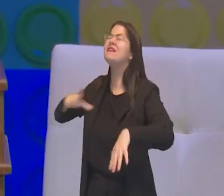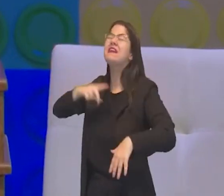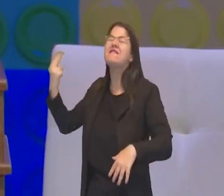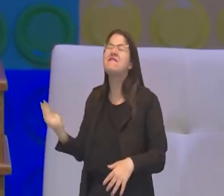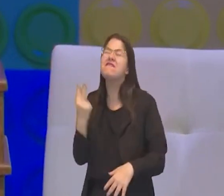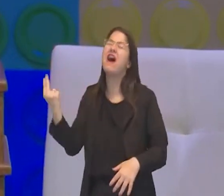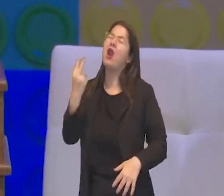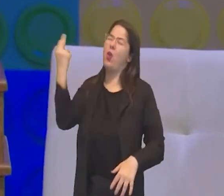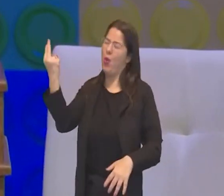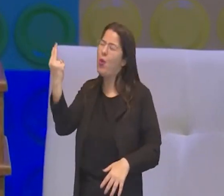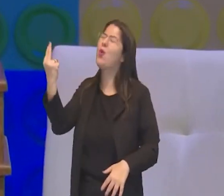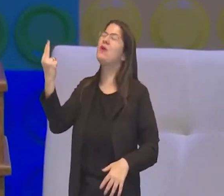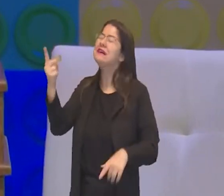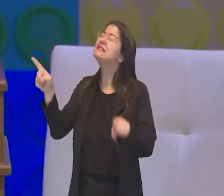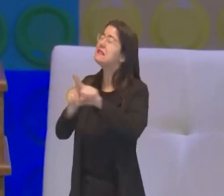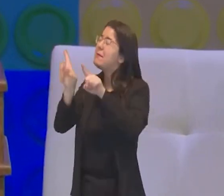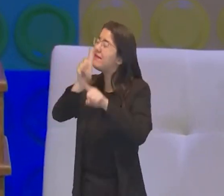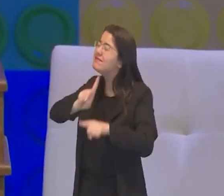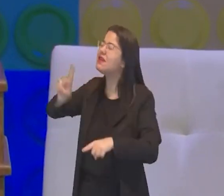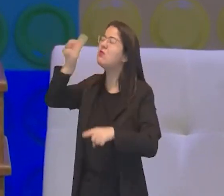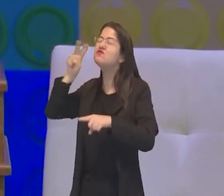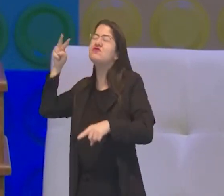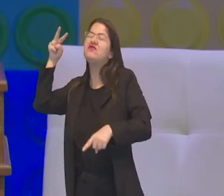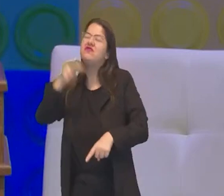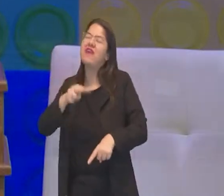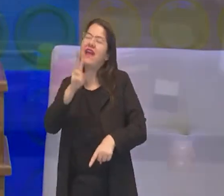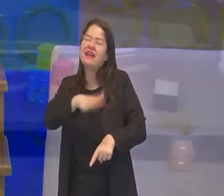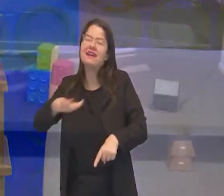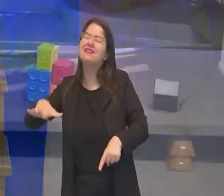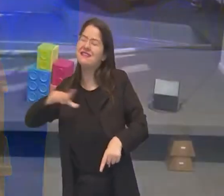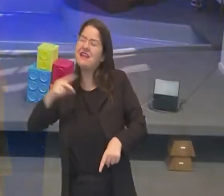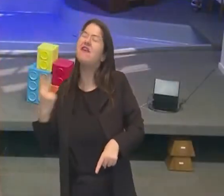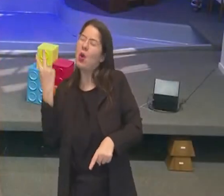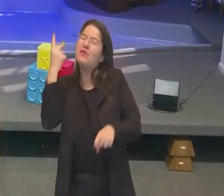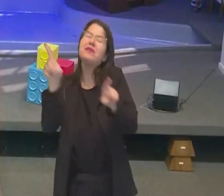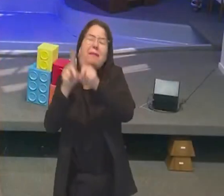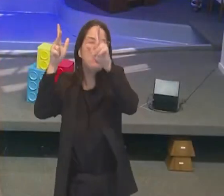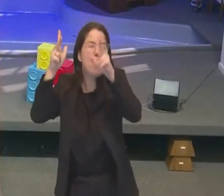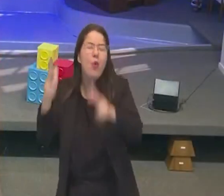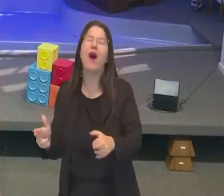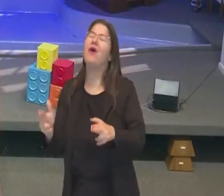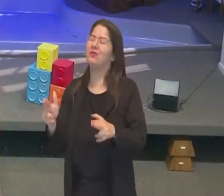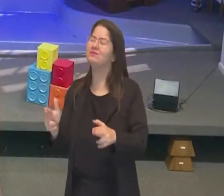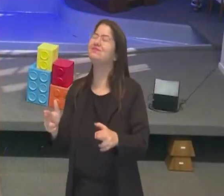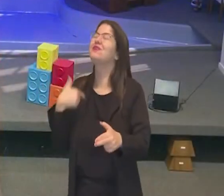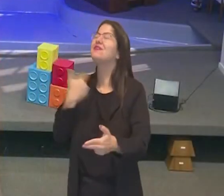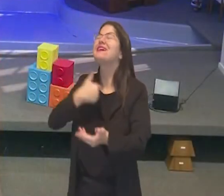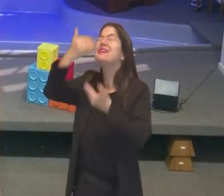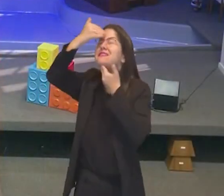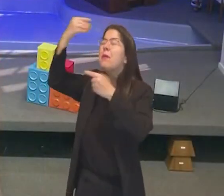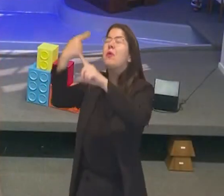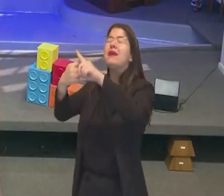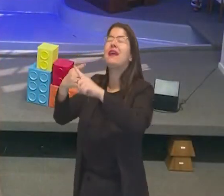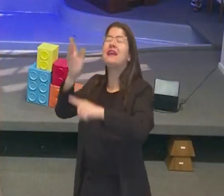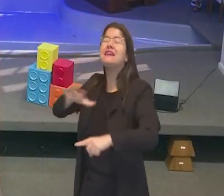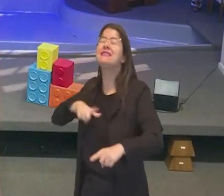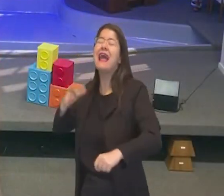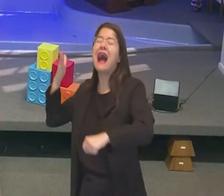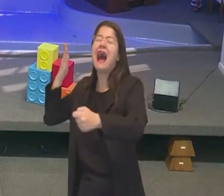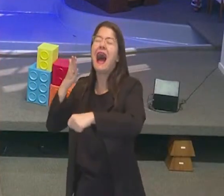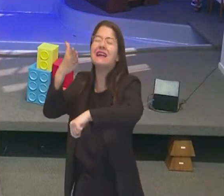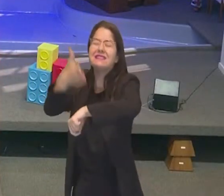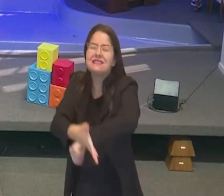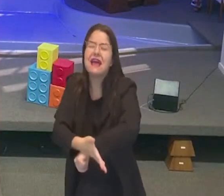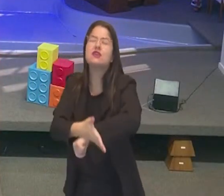temos certeza que também têm valor muito importante para Ti. Te agradecemos, Senhor, porque elas têm acesso aqui na nossa igreja à